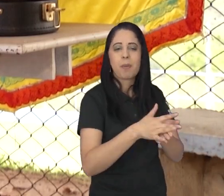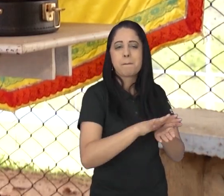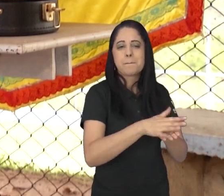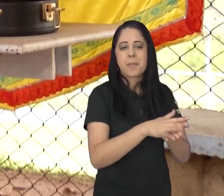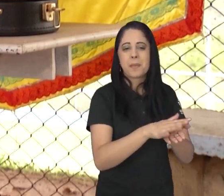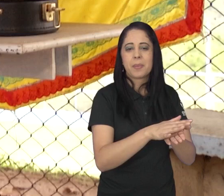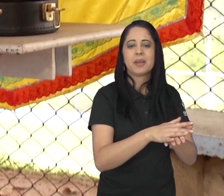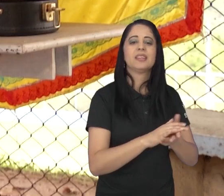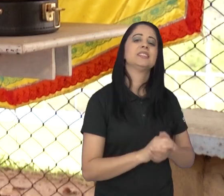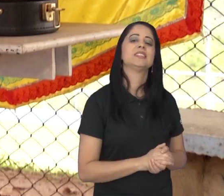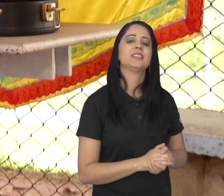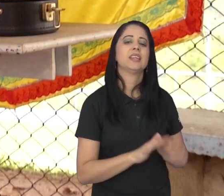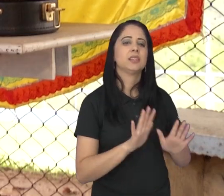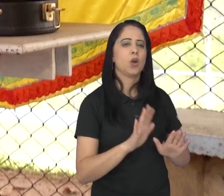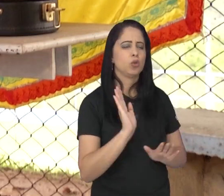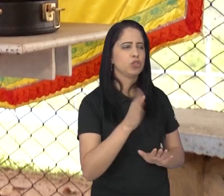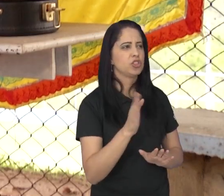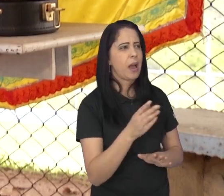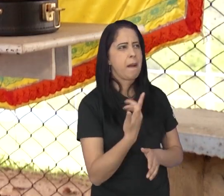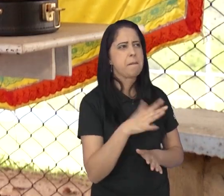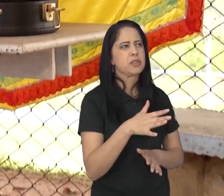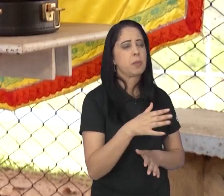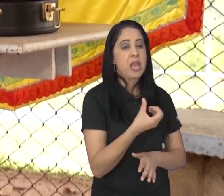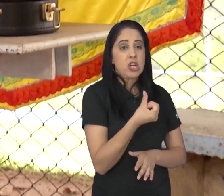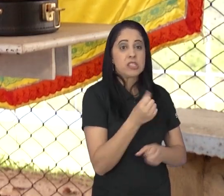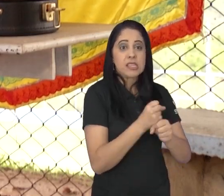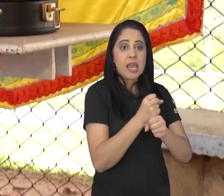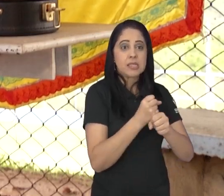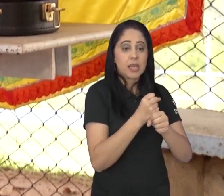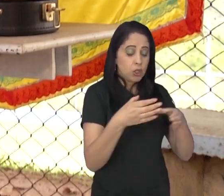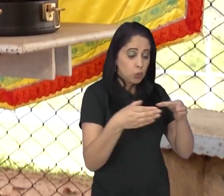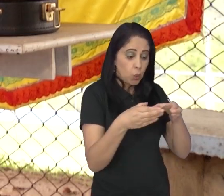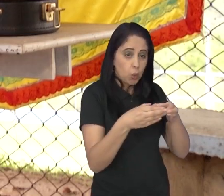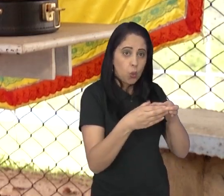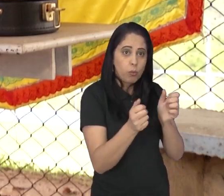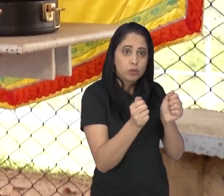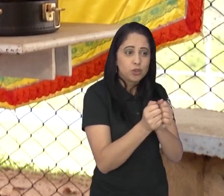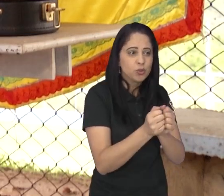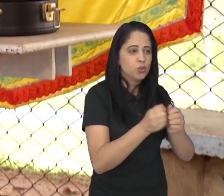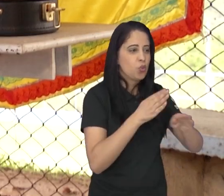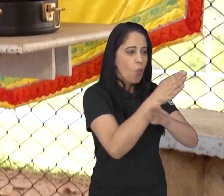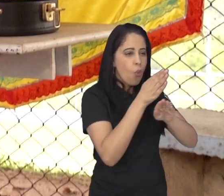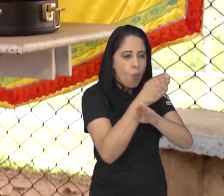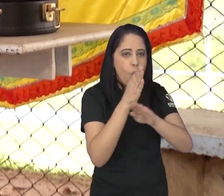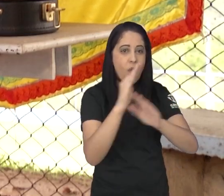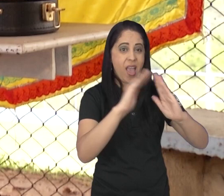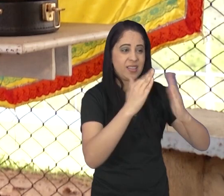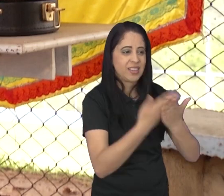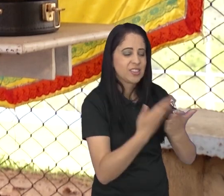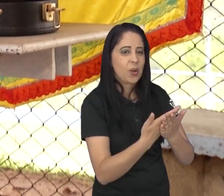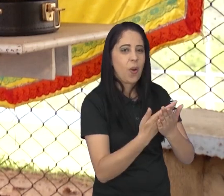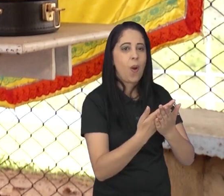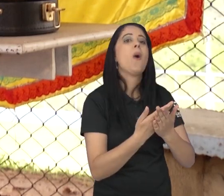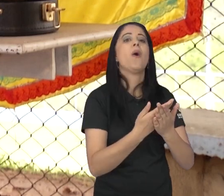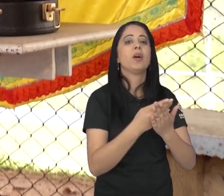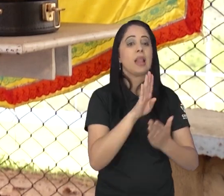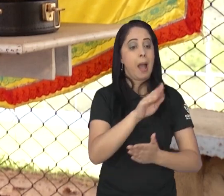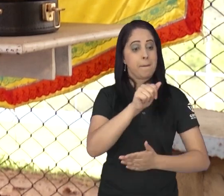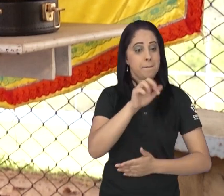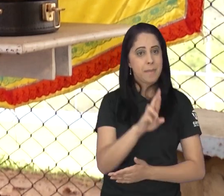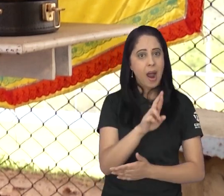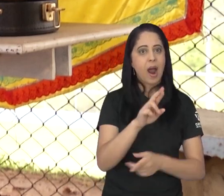E nesse grupo a gente ficou quase que 6 anos tocando junto. Era escola, era em